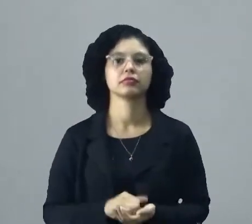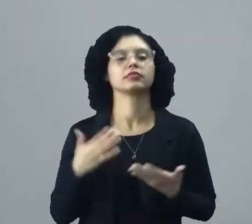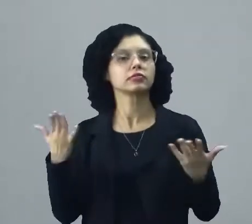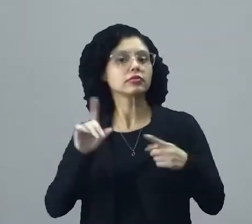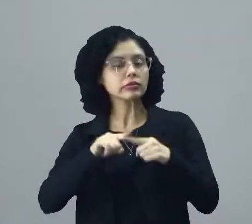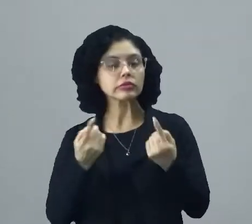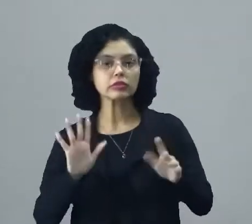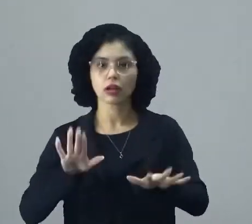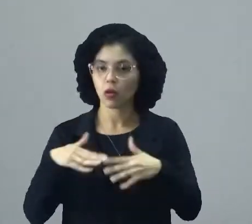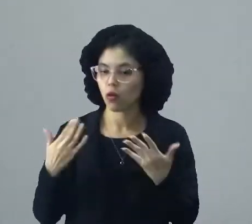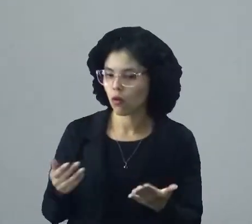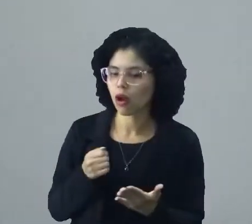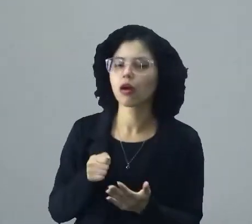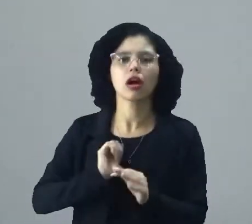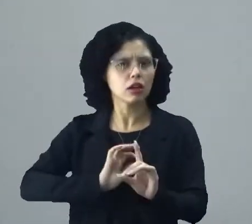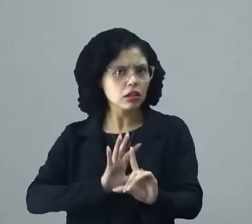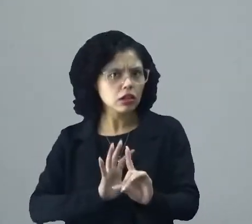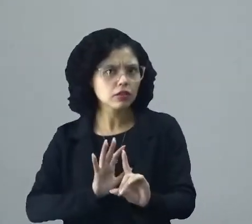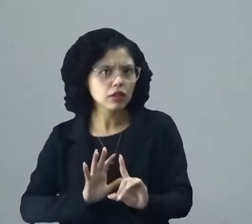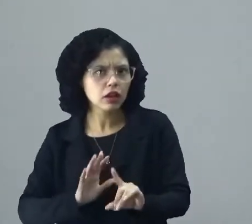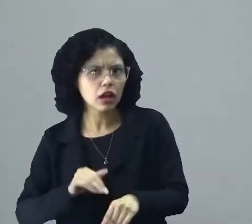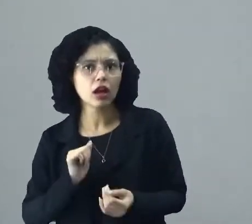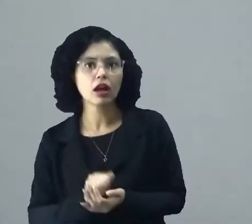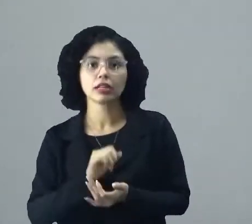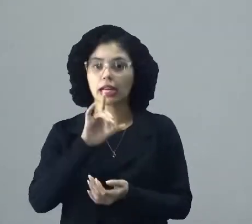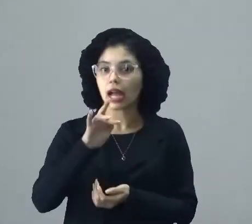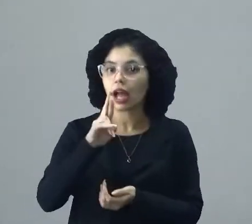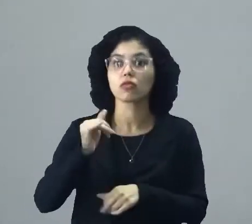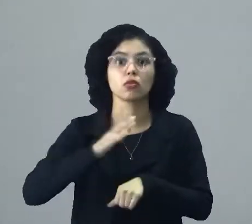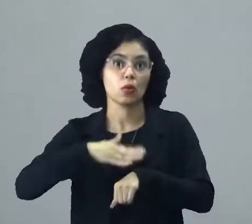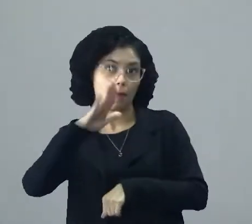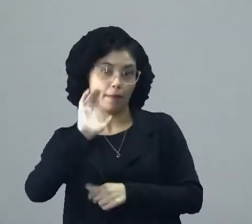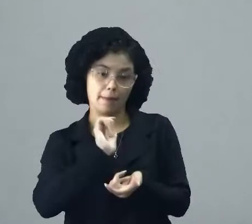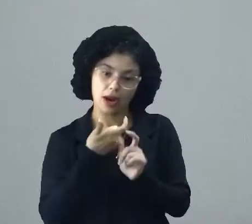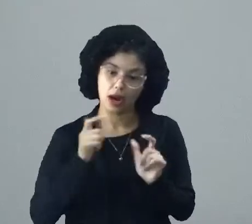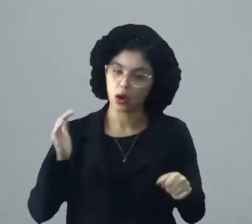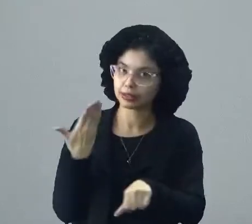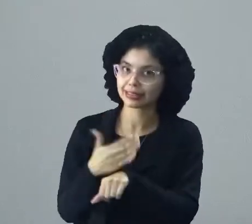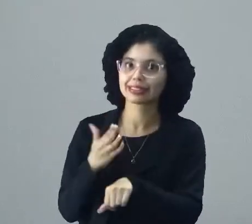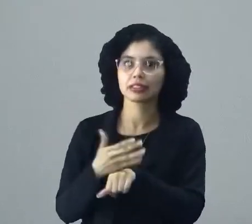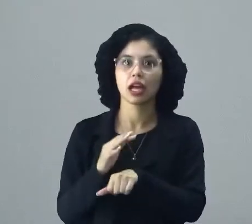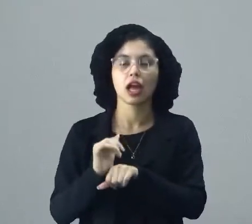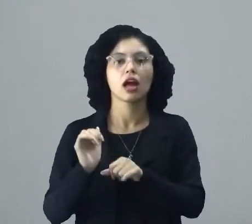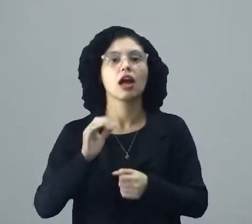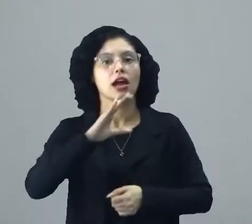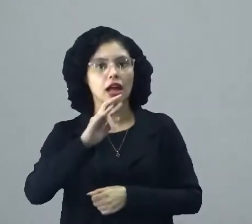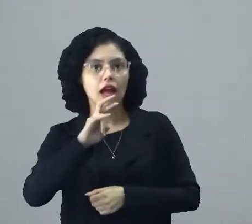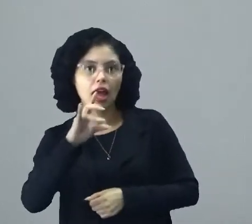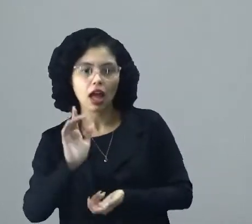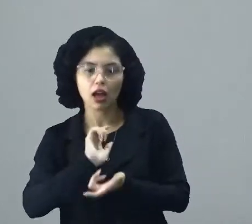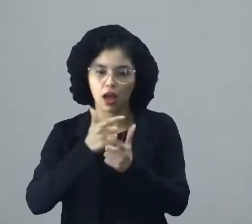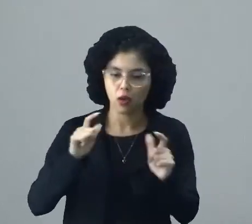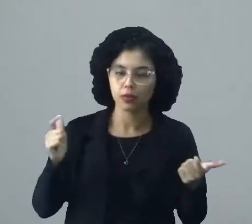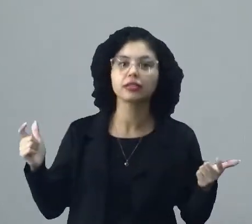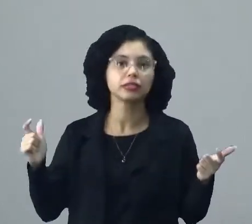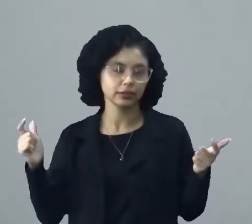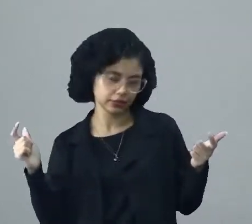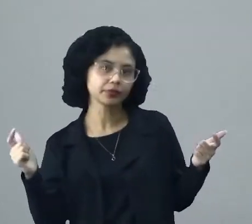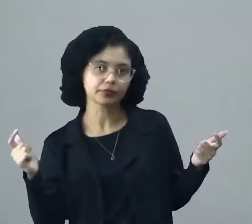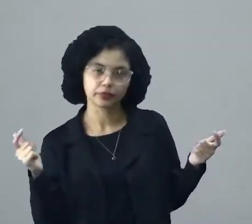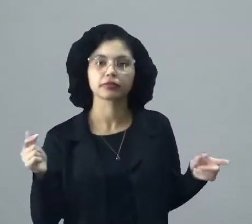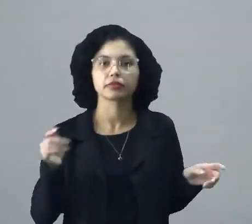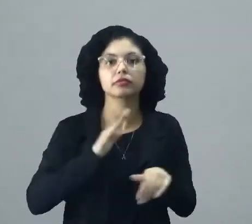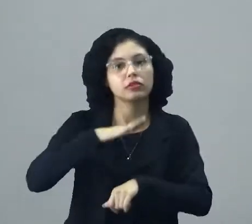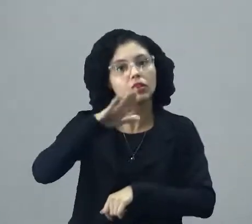parrudão. Mas qual foi a intenção? Aqui foi o de cargas. Quanto mais ele treinava, quanto mais ia crescendo, aumentando a